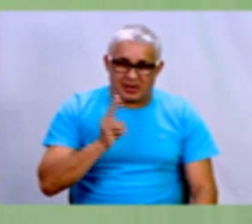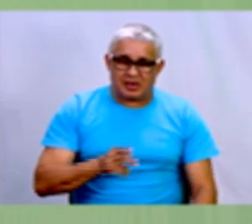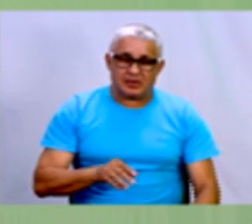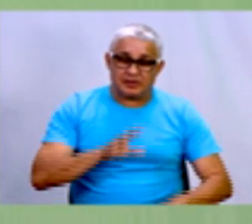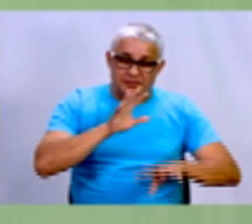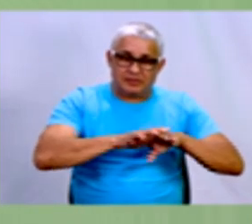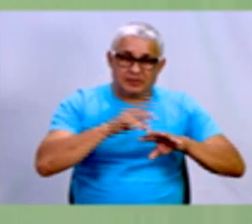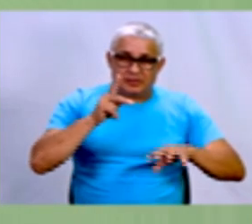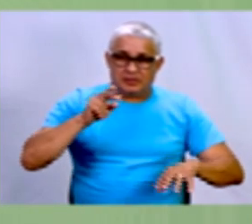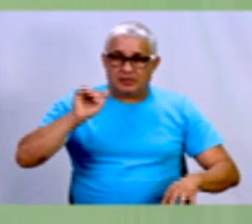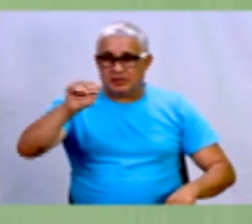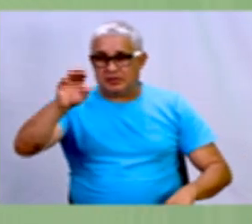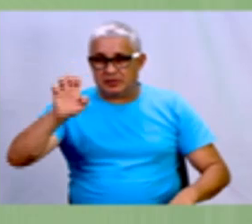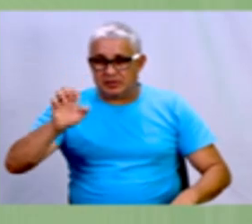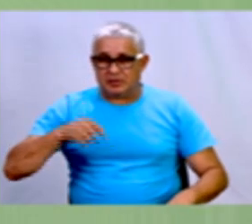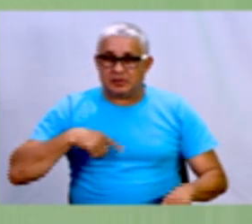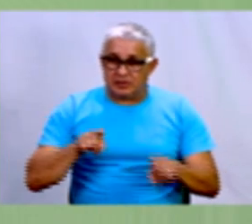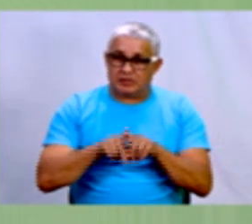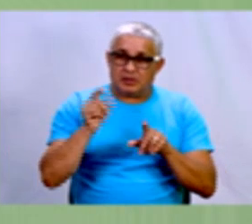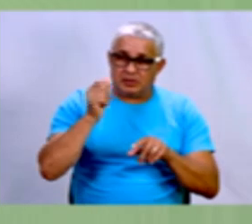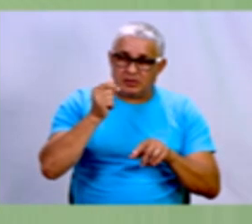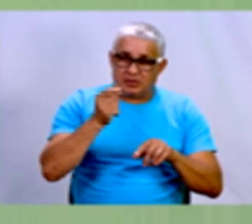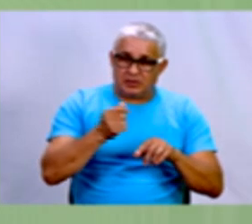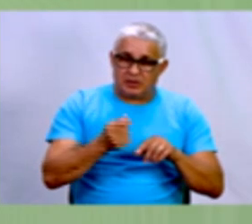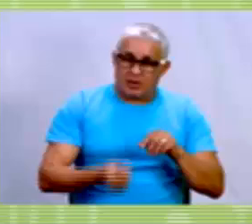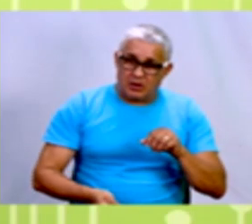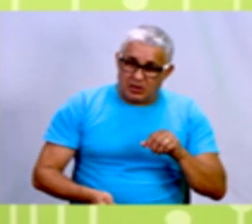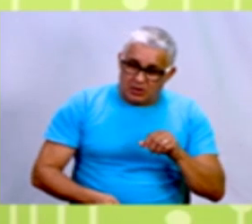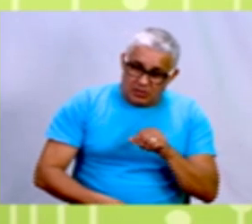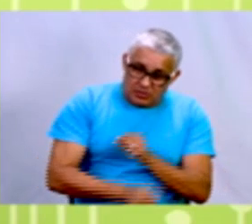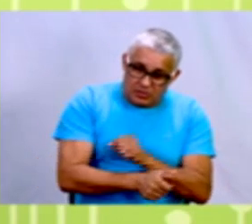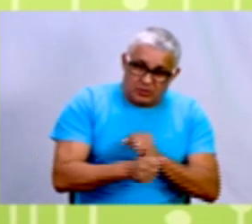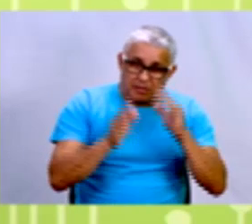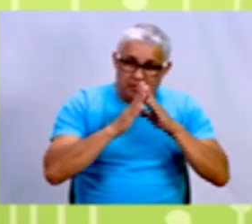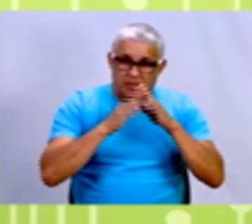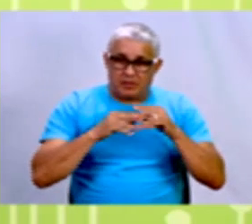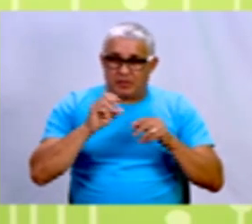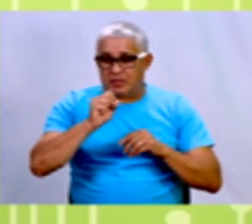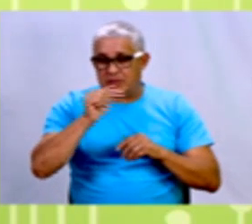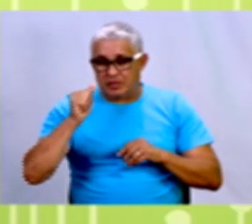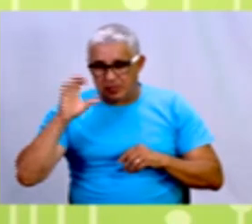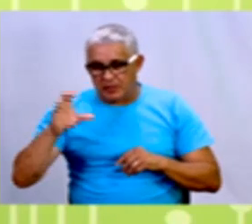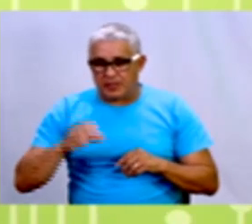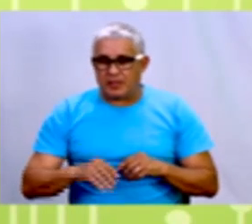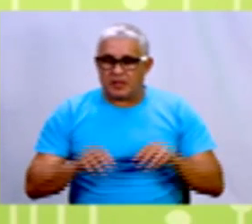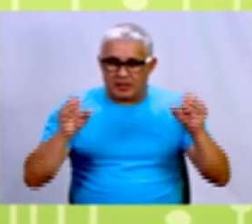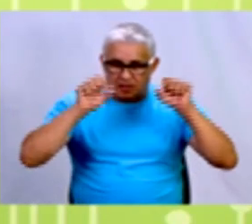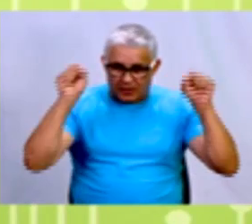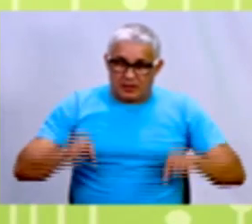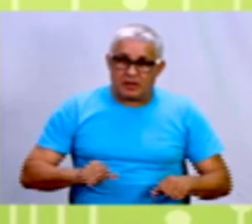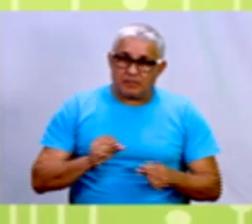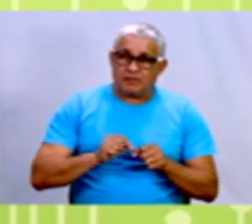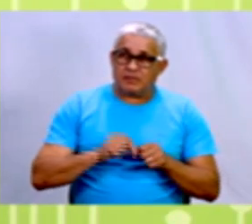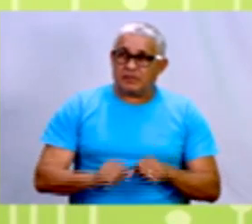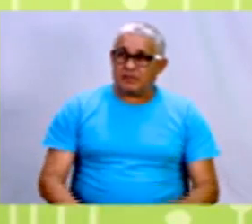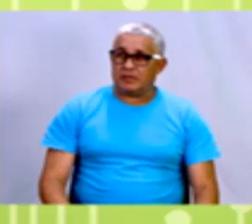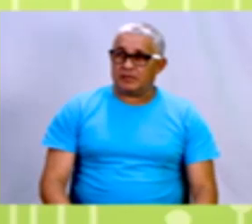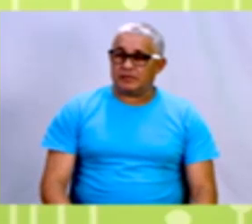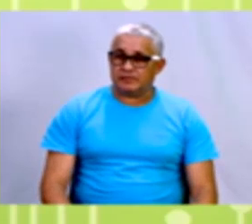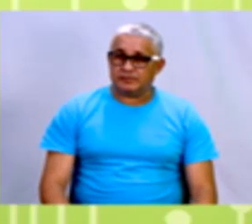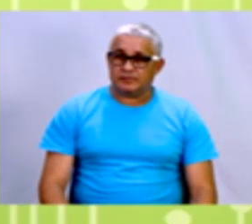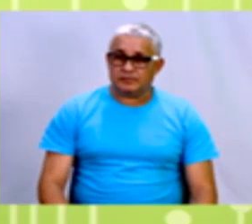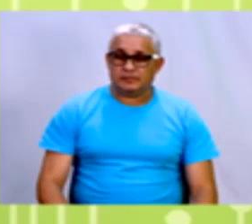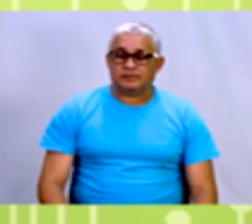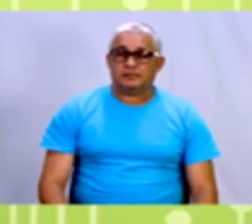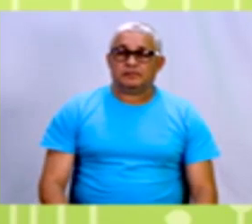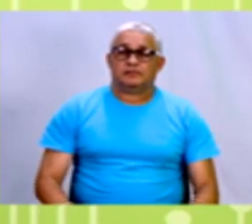né? Quando a gente vai fazer financiamento do imóvel mesmo, que é pelo sistema SAC, tá? Quando a gente faz financiamento imobiliário, é pelo